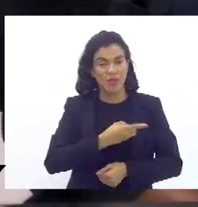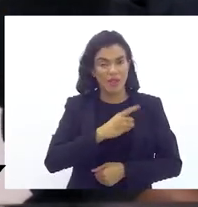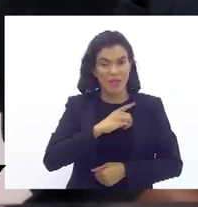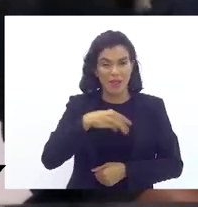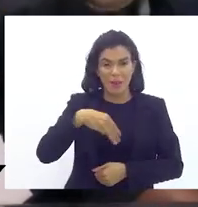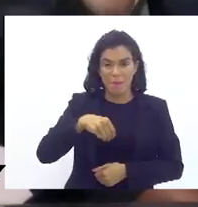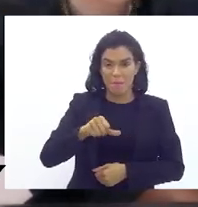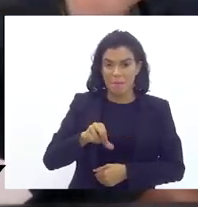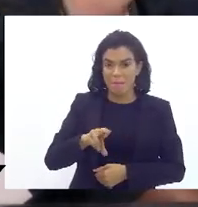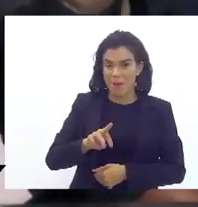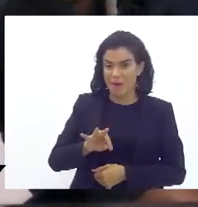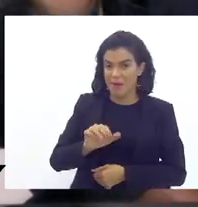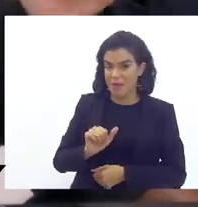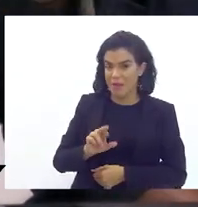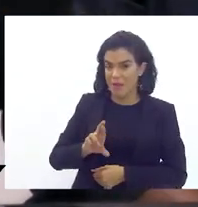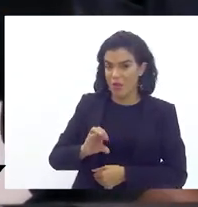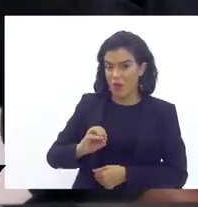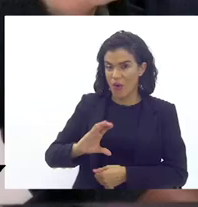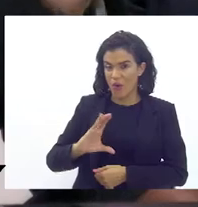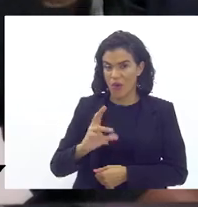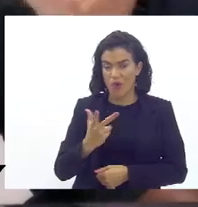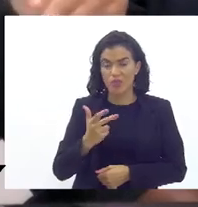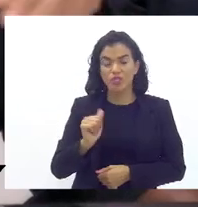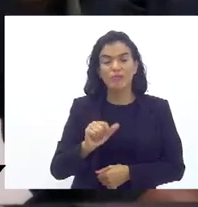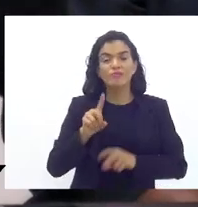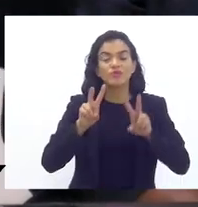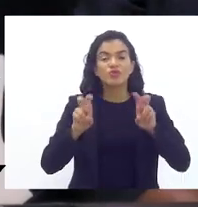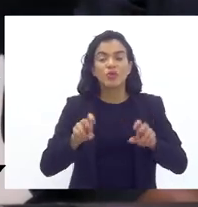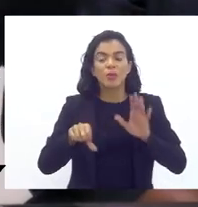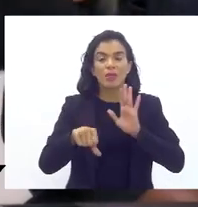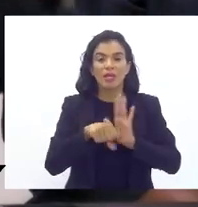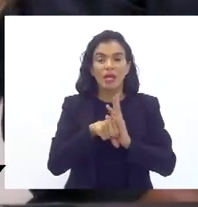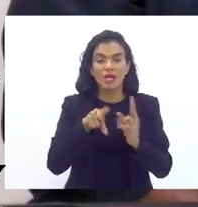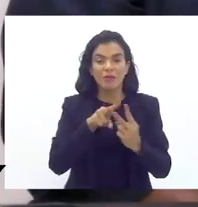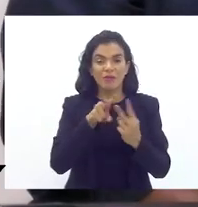peritos criminais nos crimes cibernéticos